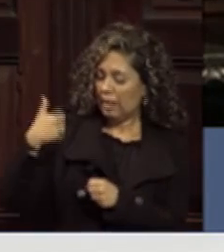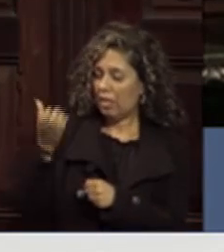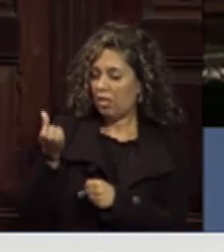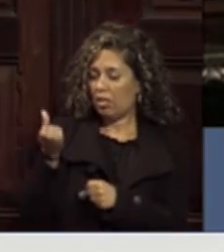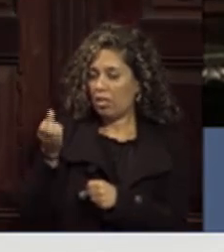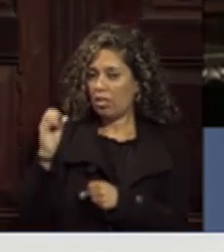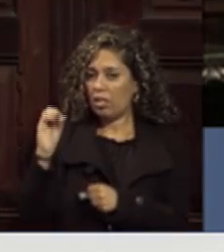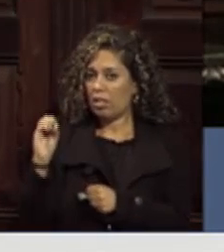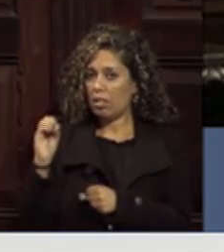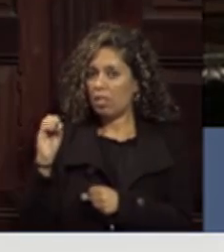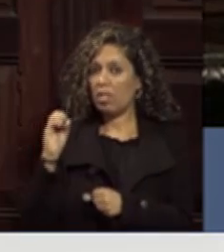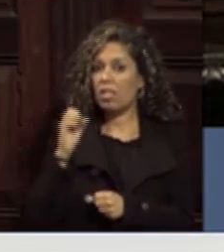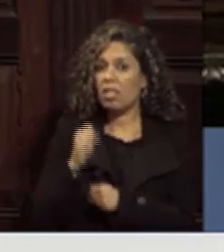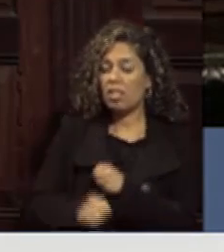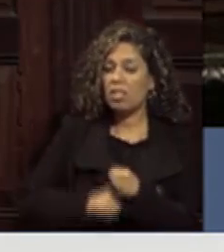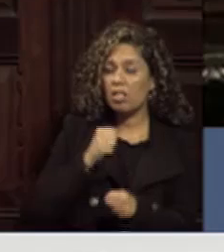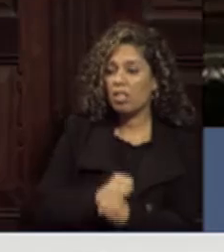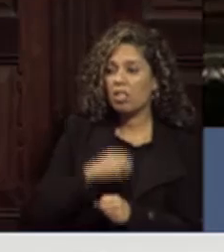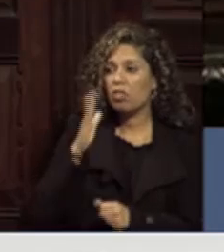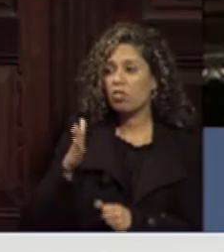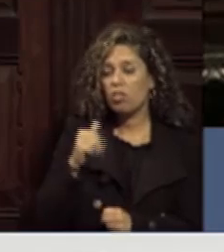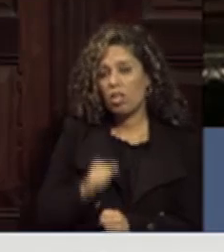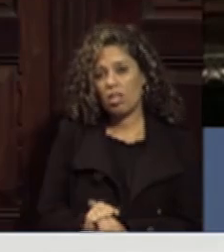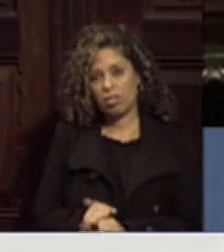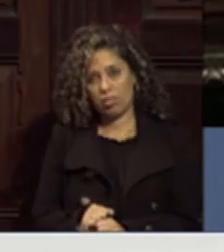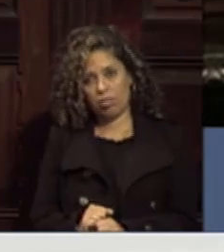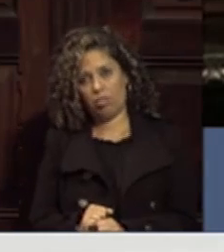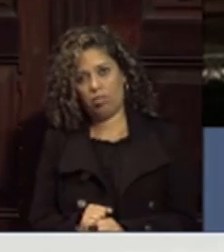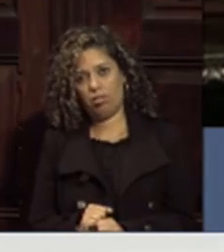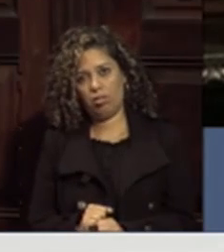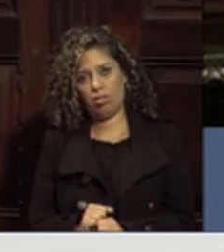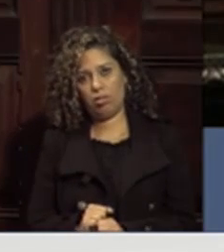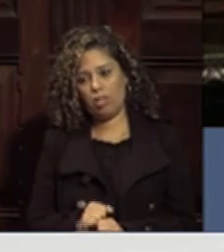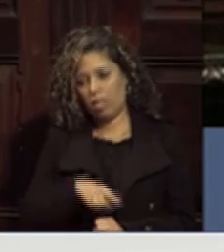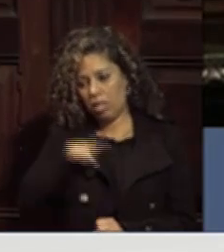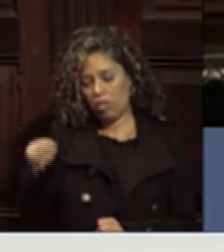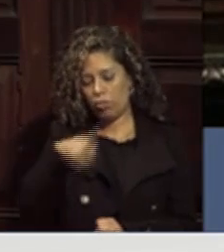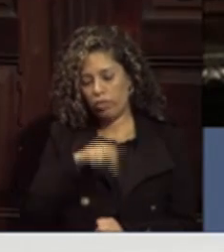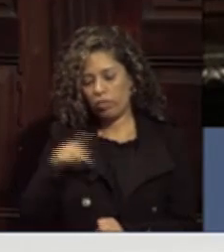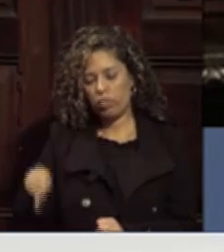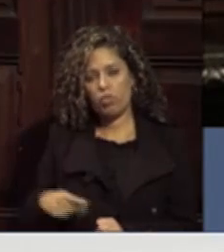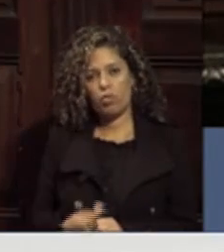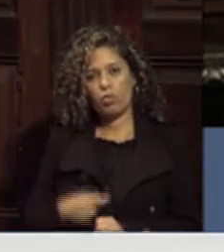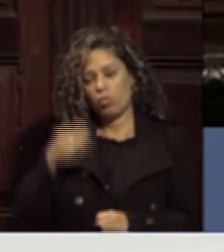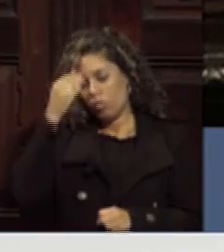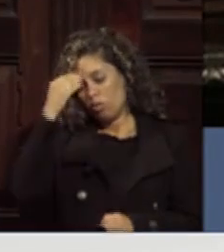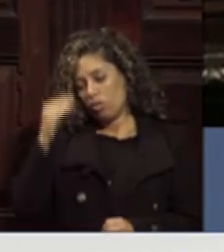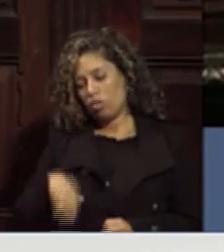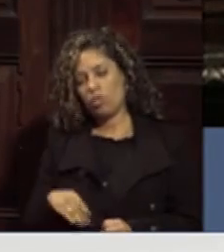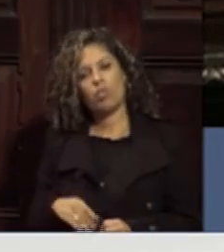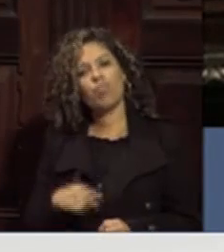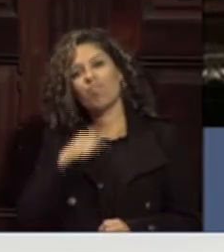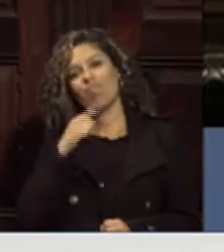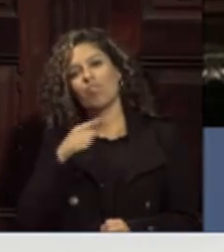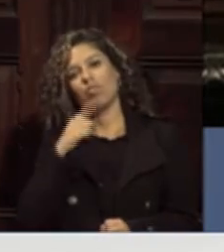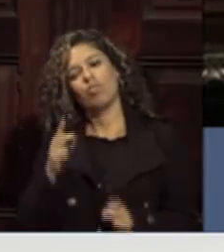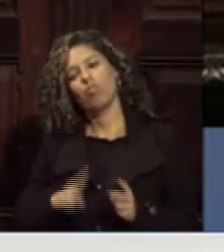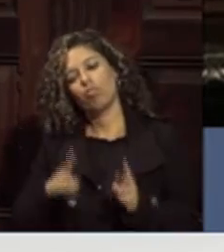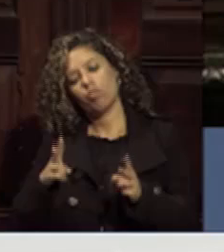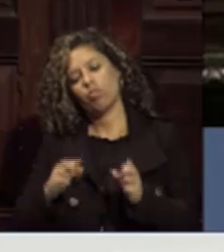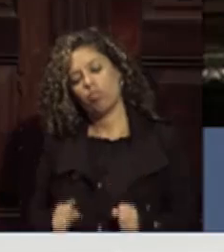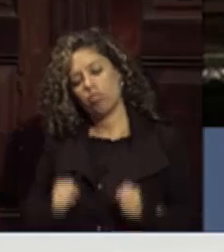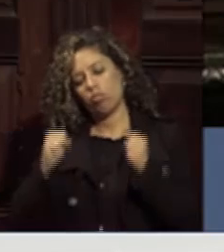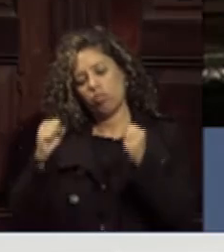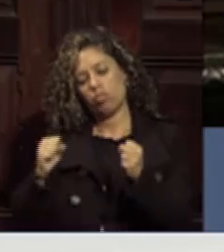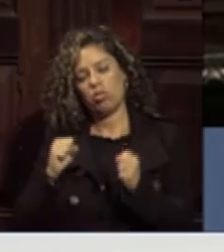60 anos atrás, pela importância dessa economia naquela região, e está sucumbindo, rigorosamente, sem